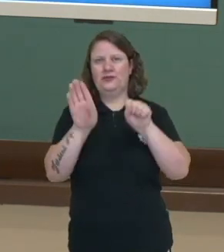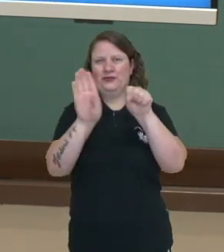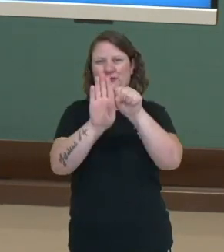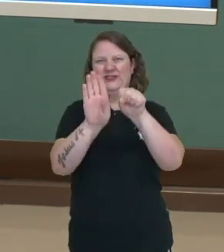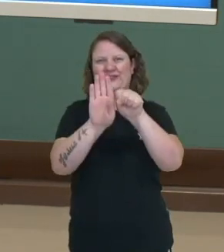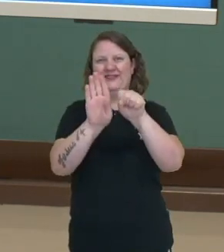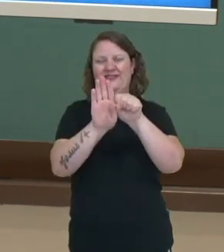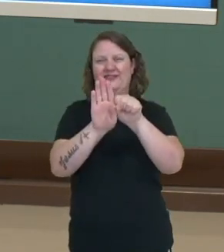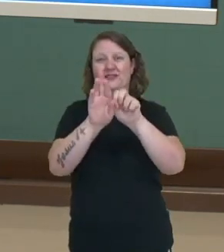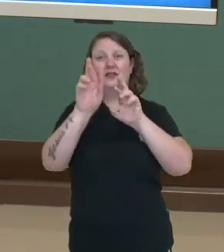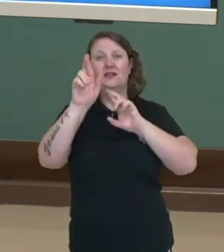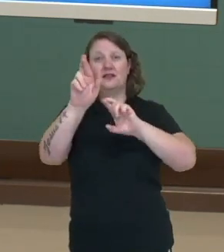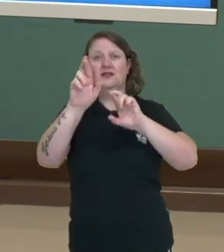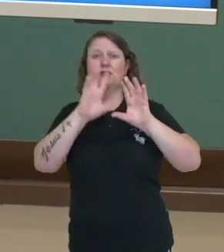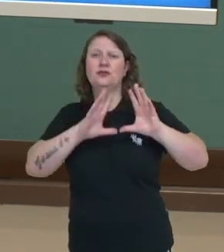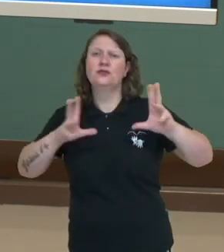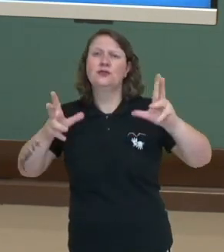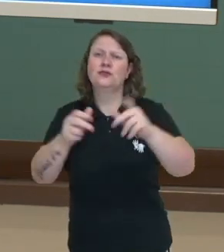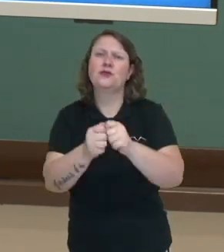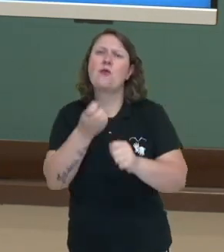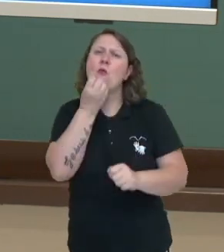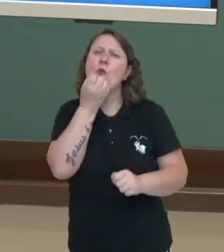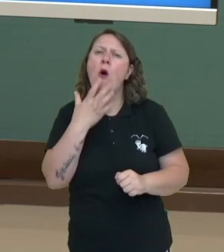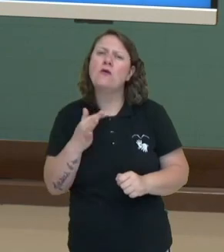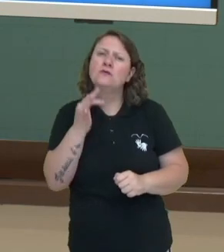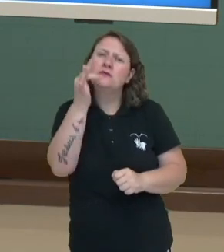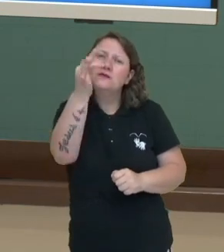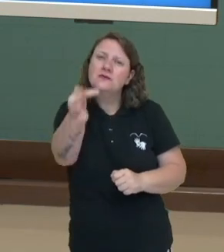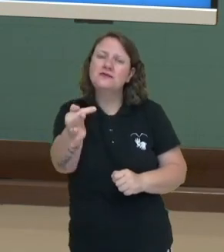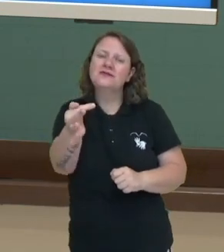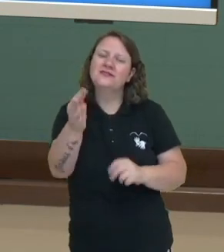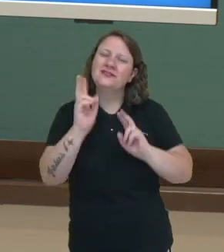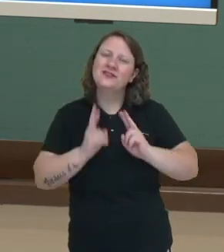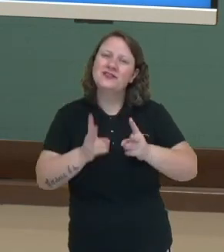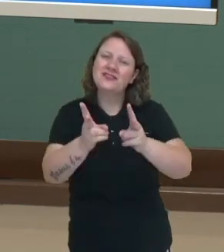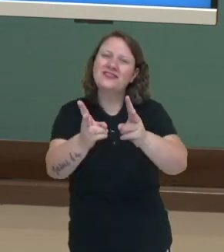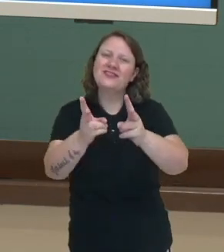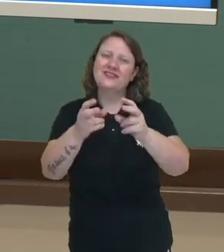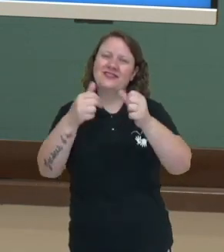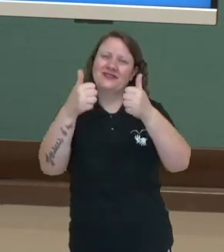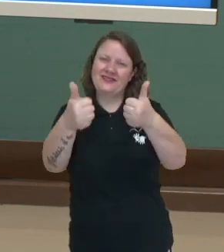Desejo a você dias melhores, continue bem e até a próxima!